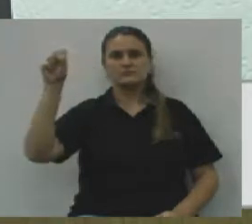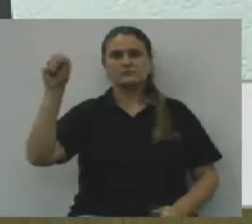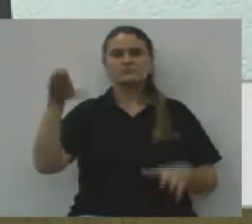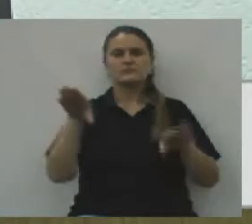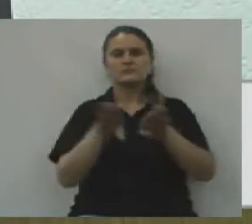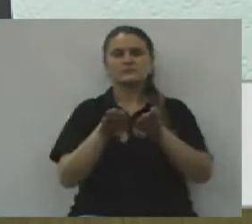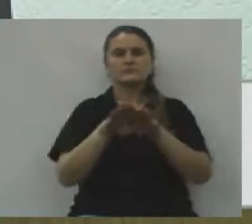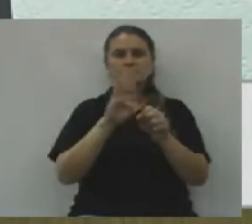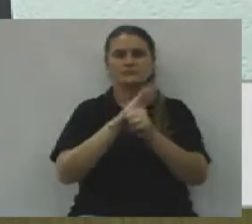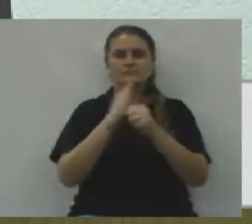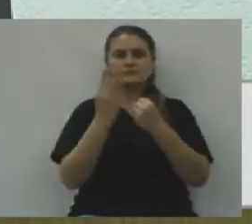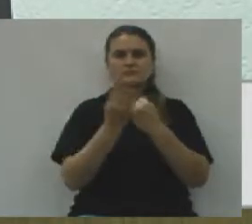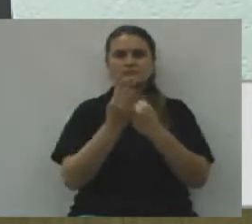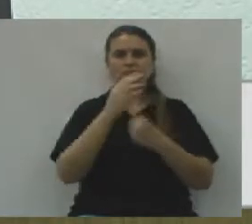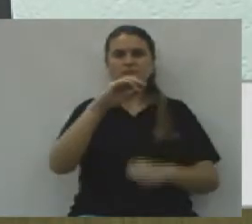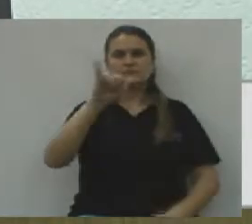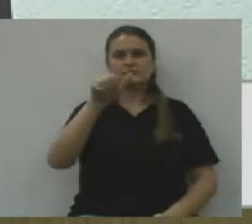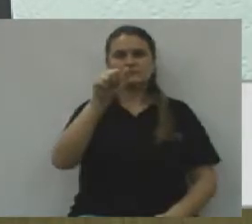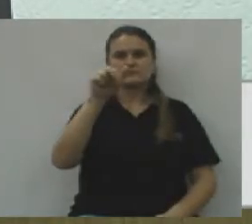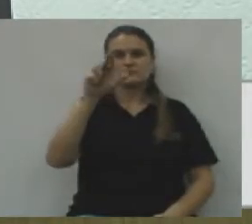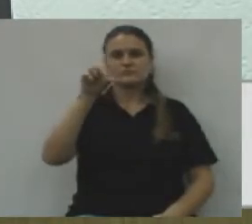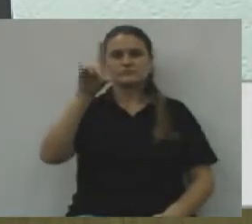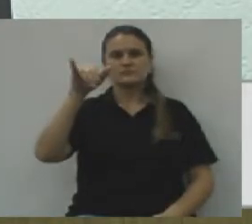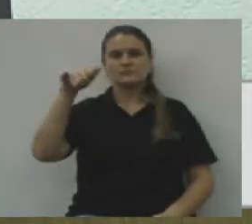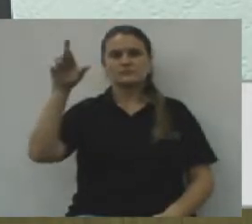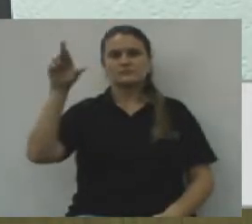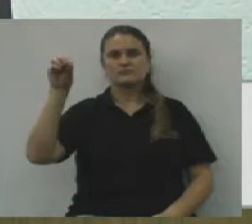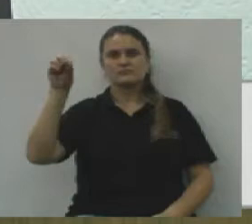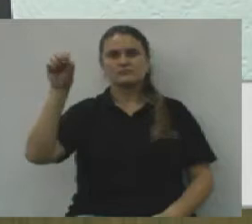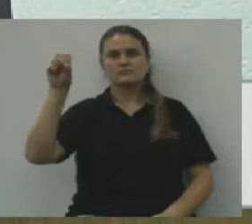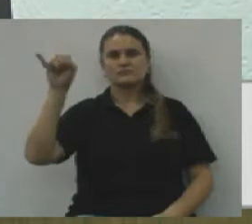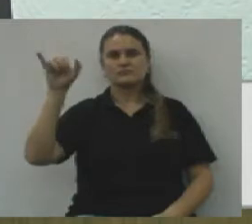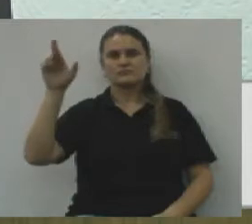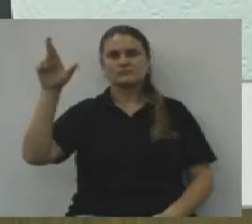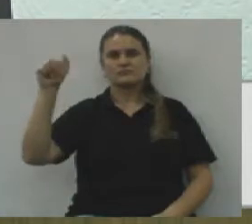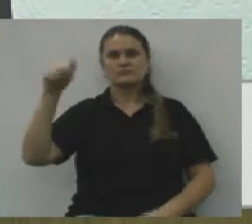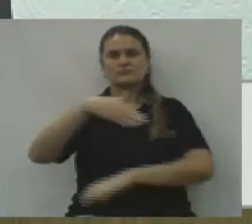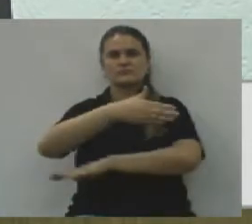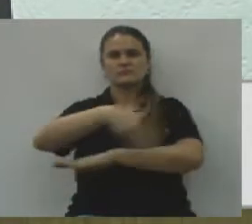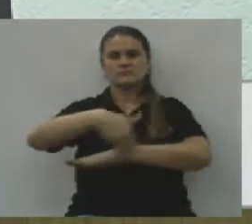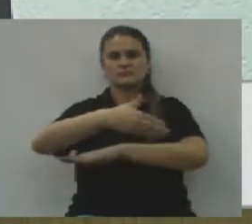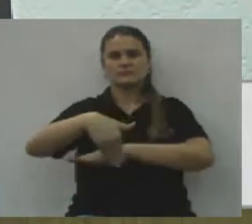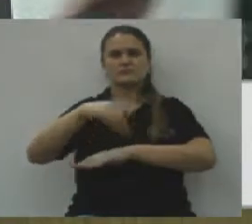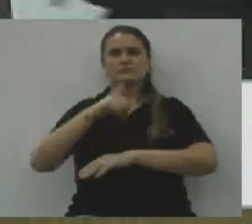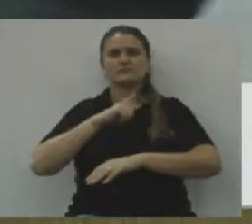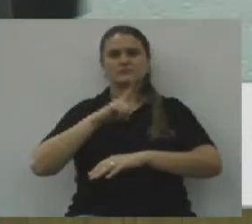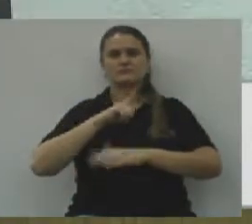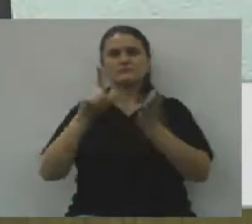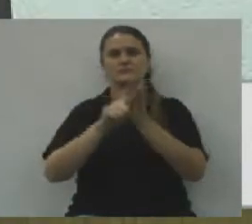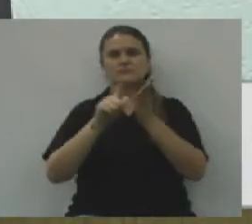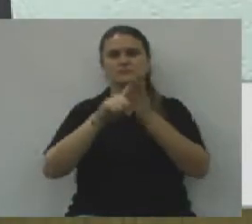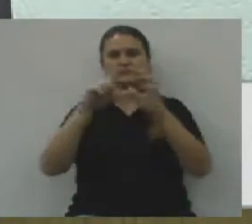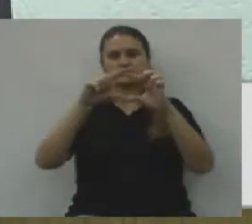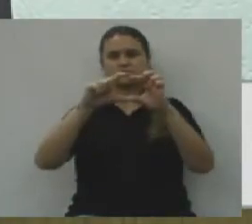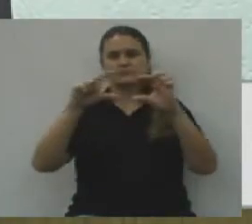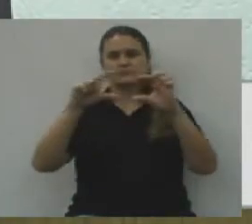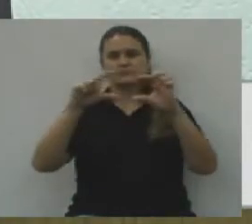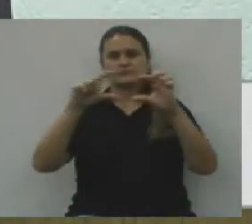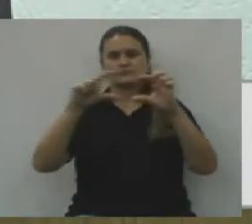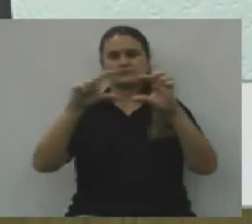das ruas Alfredo Spantic, Emanuel Freitas, Félix Durdim, João Luciano